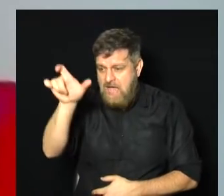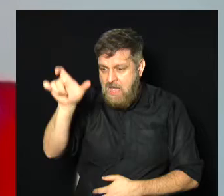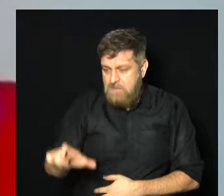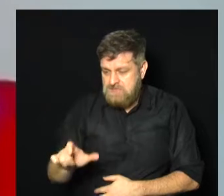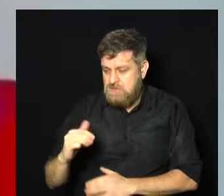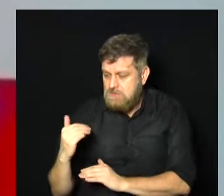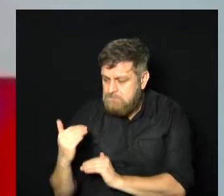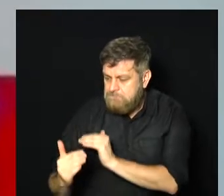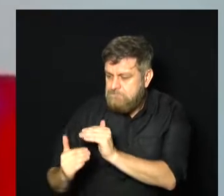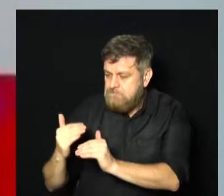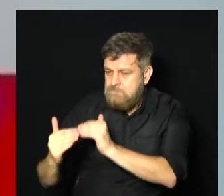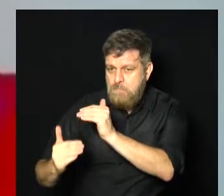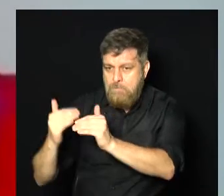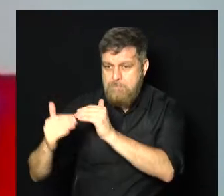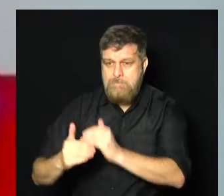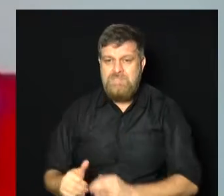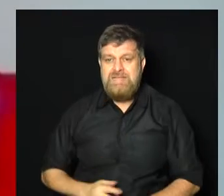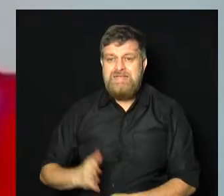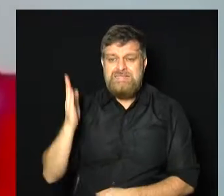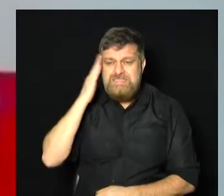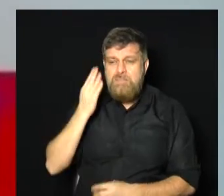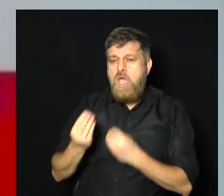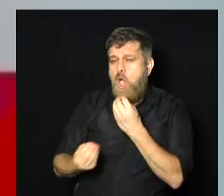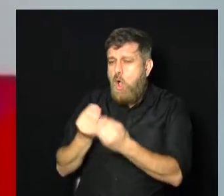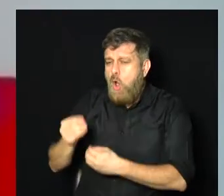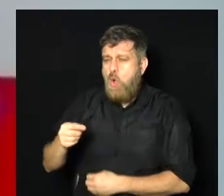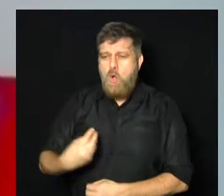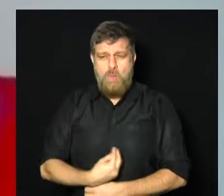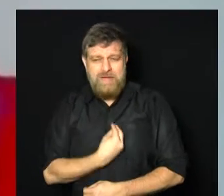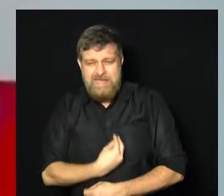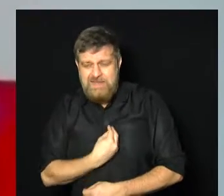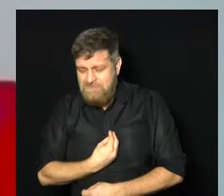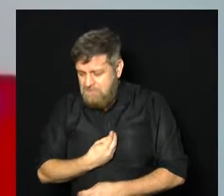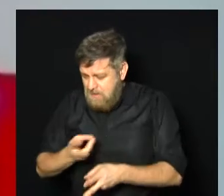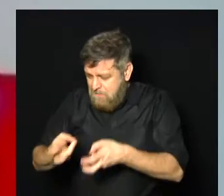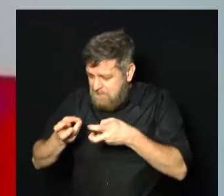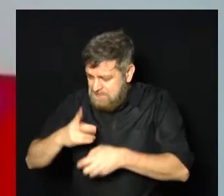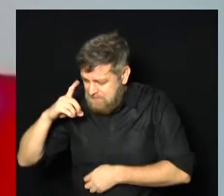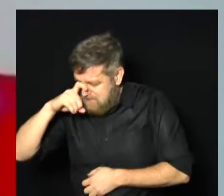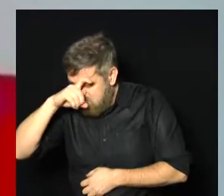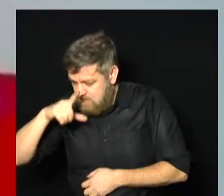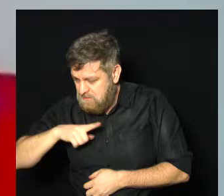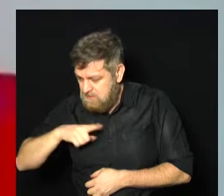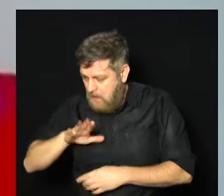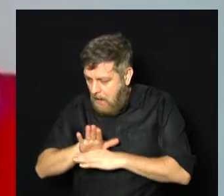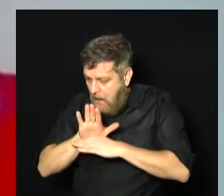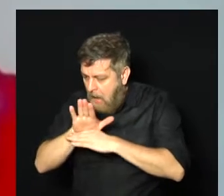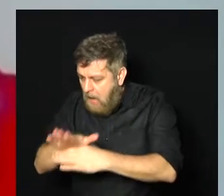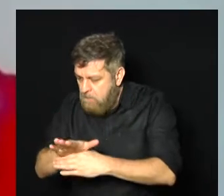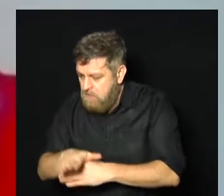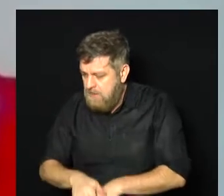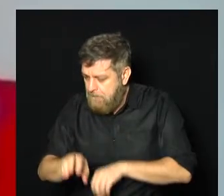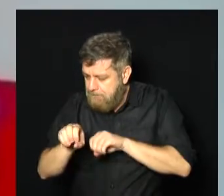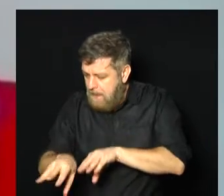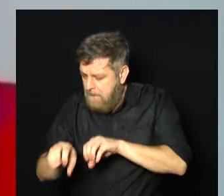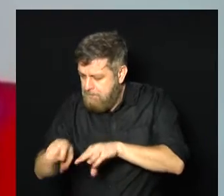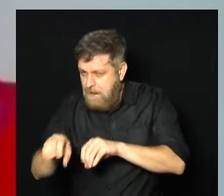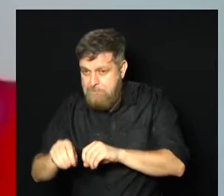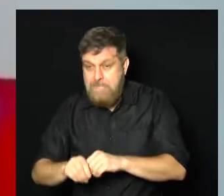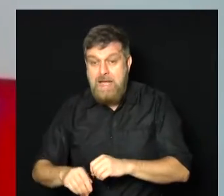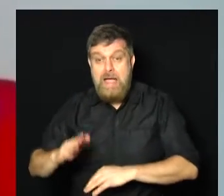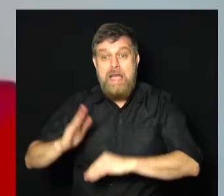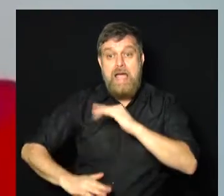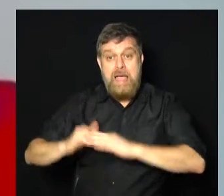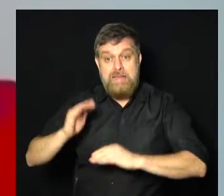das crianças, conhecer a forma como vivem, seus progressos, suas dificuldades, subsidiar e orientar as crianças em suas atividades